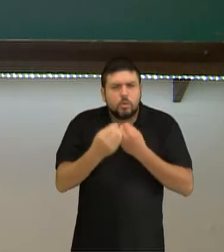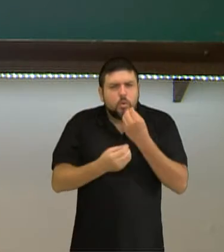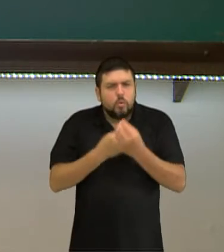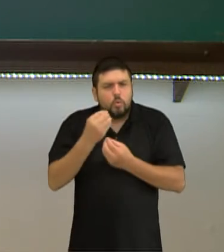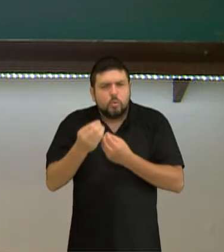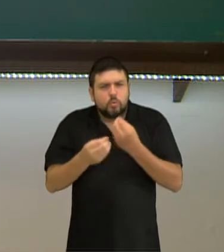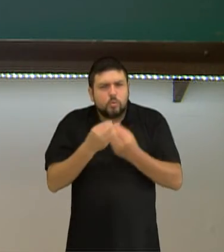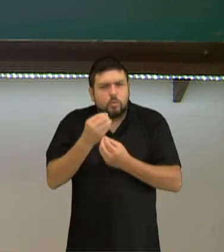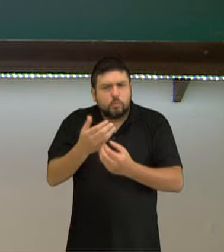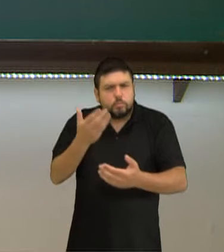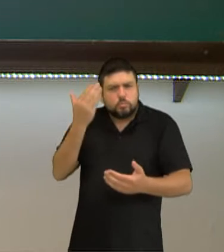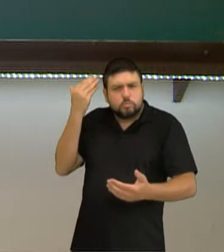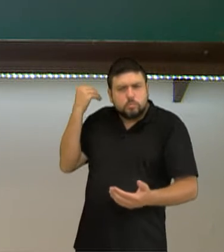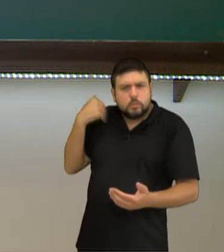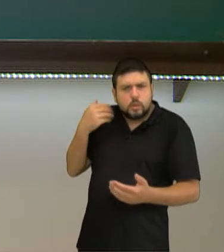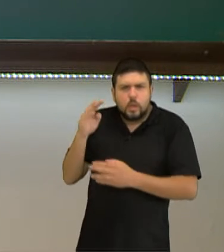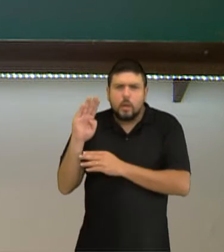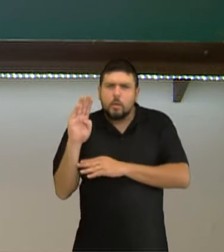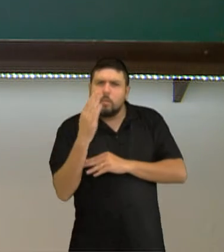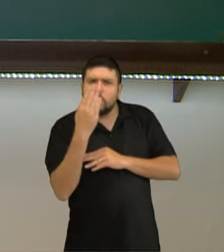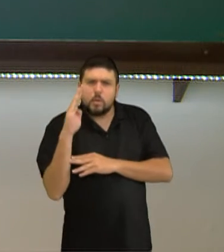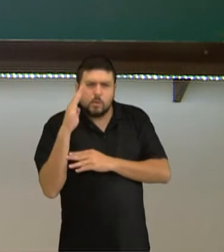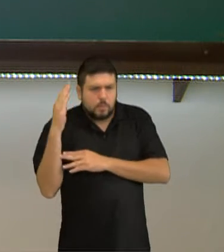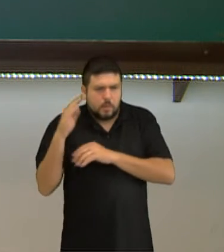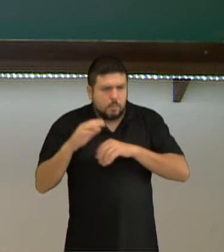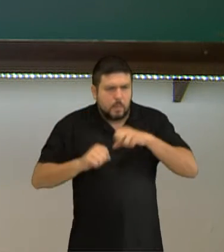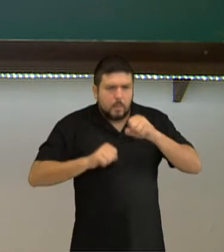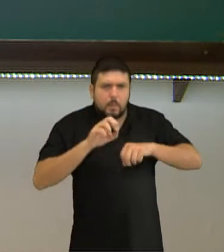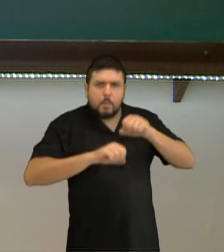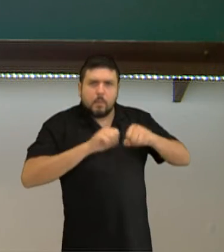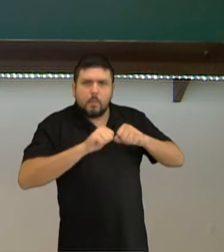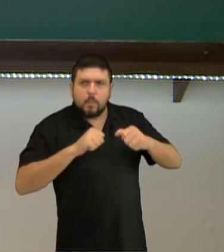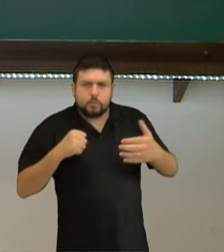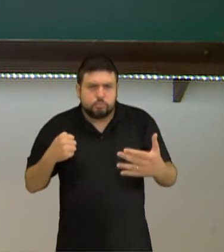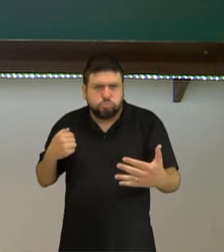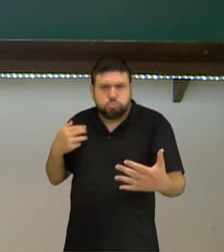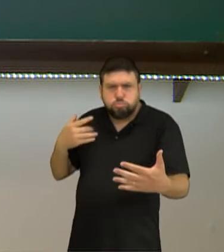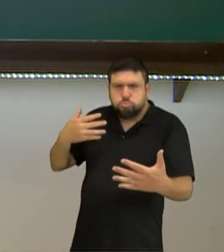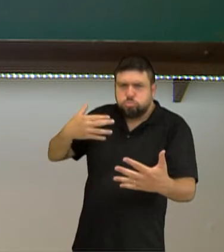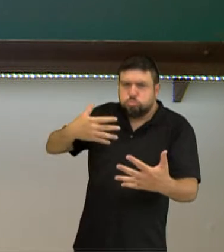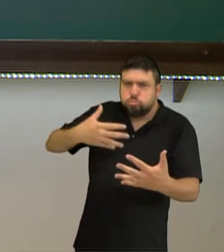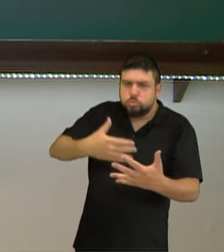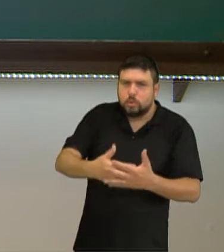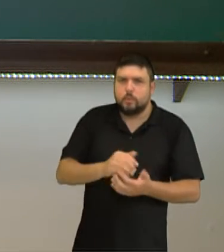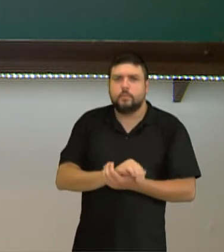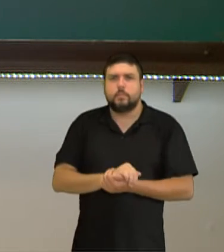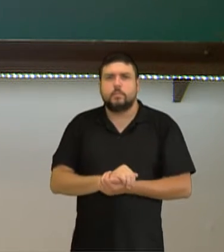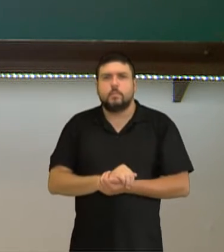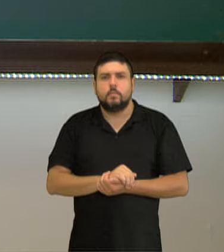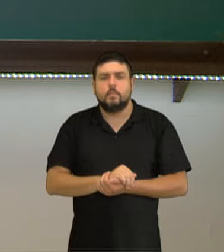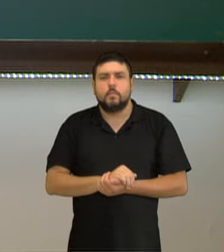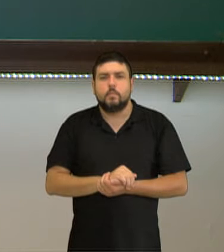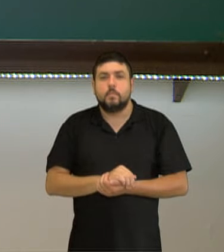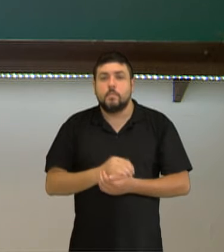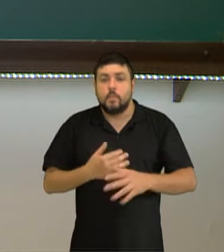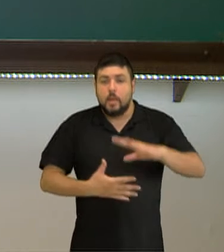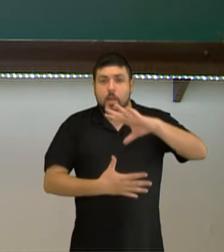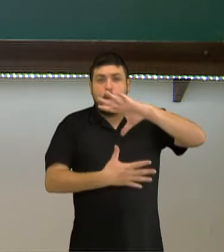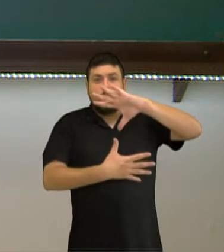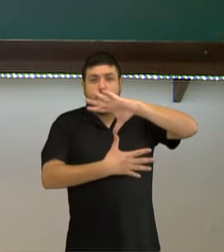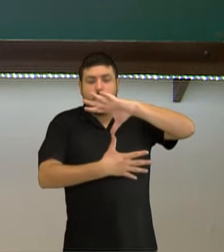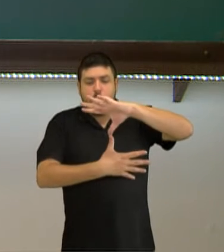da atuação dos bandeirantes, né? Como eu disse para vocês, a porção da América que pertencia a Portugal era uma porção muito